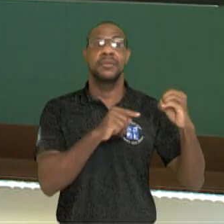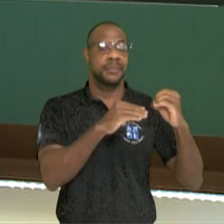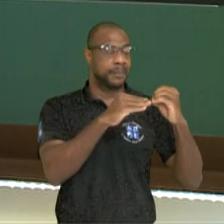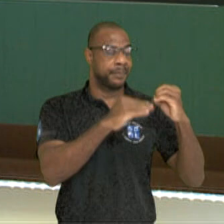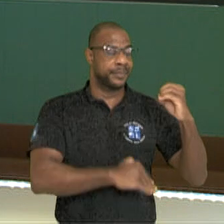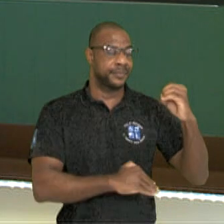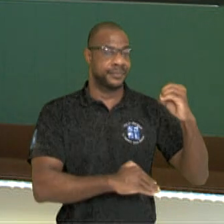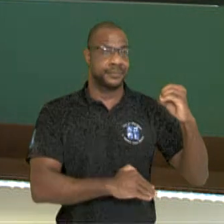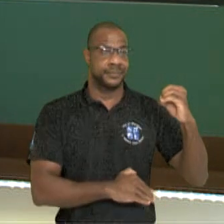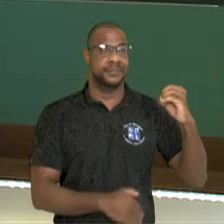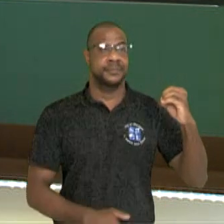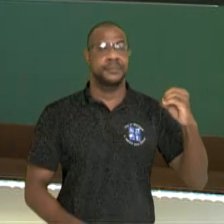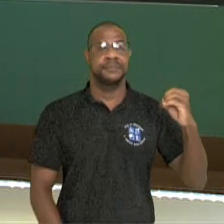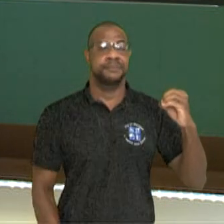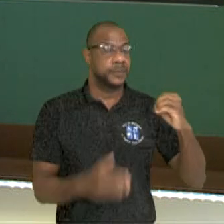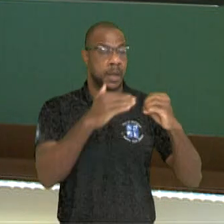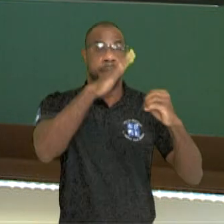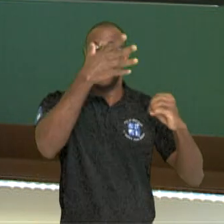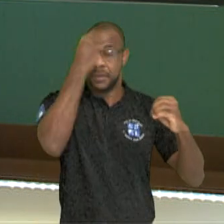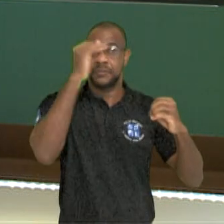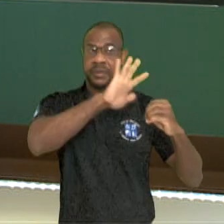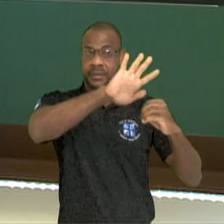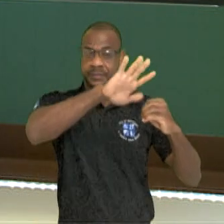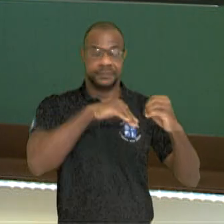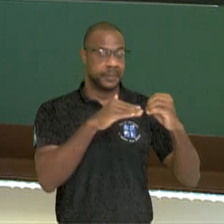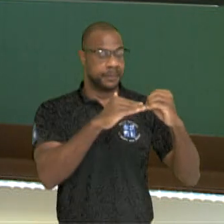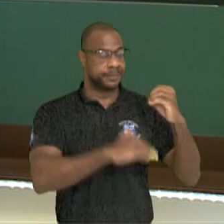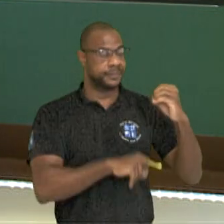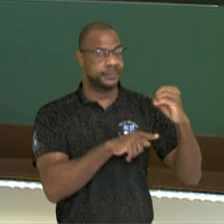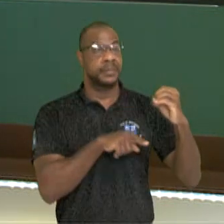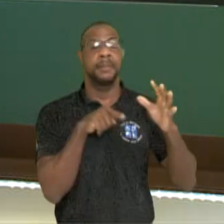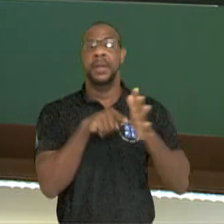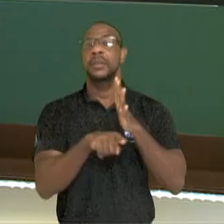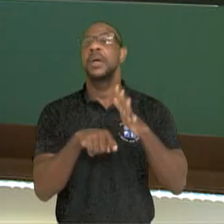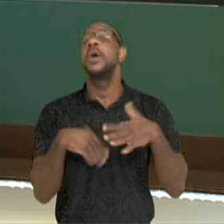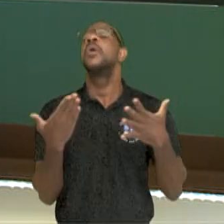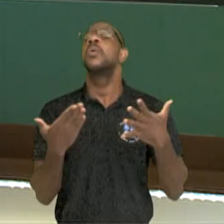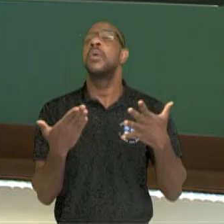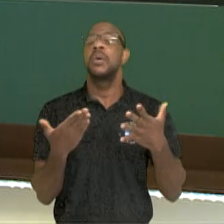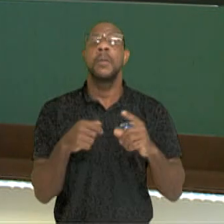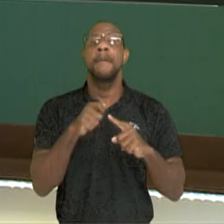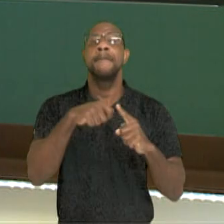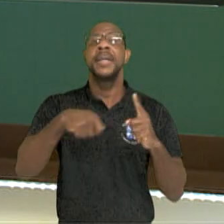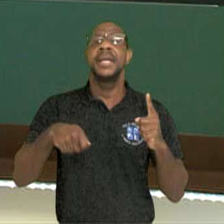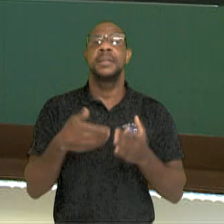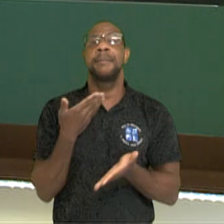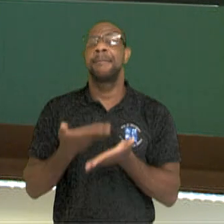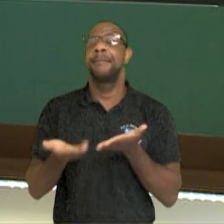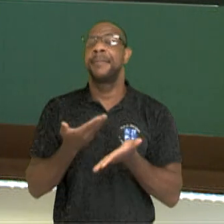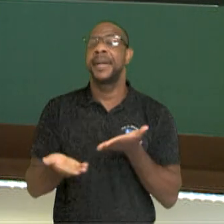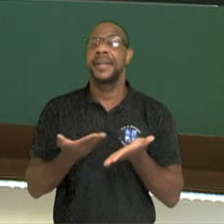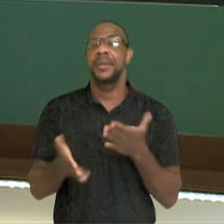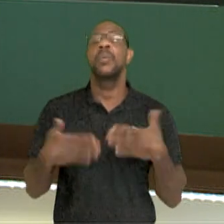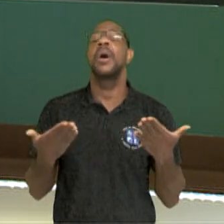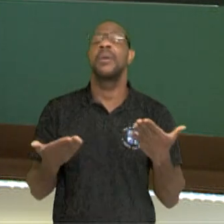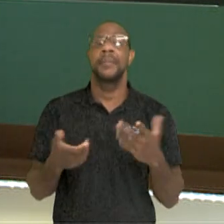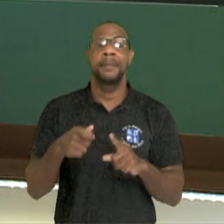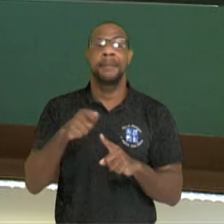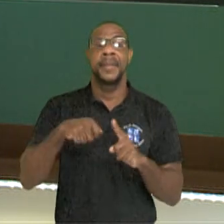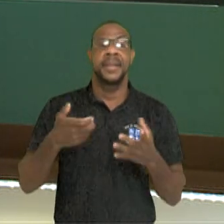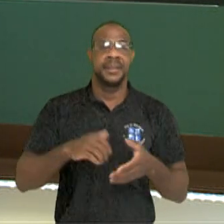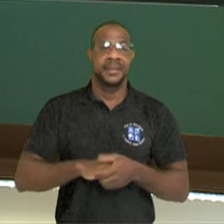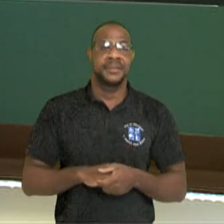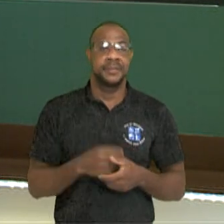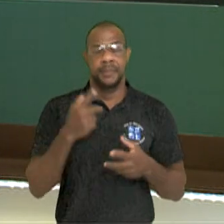abaixo de zero. Então, veja, ele está perguntando quais são os meses que tiveram prejuízo. Então, eu